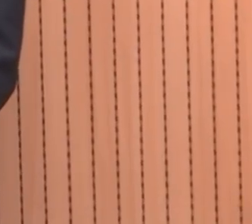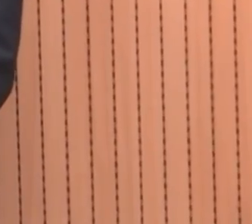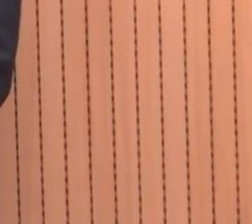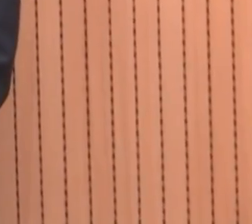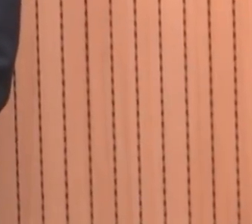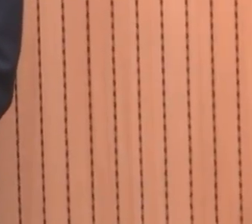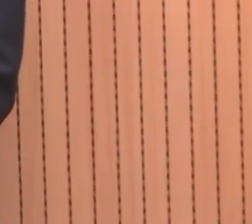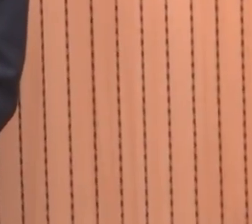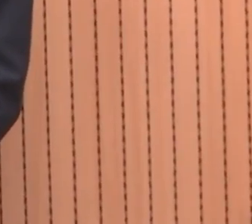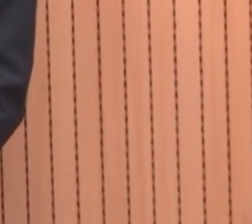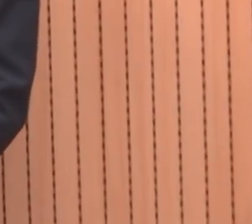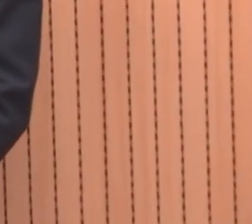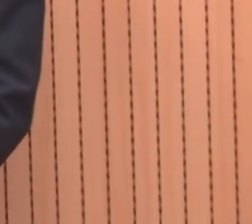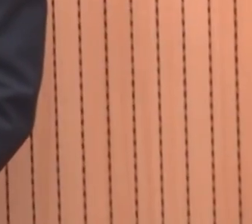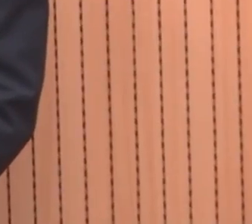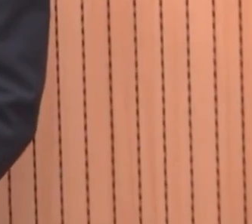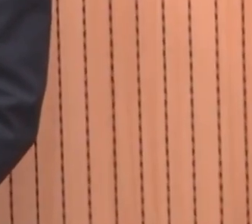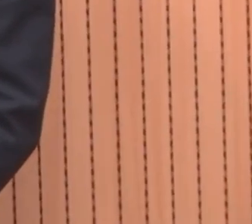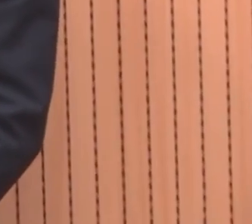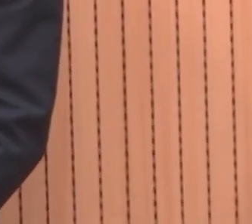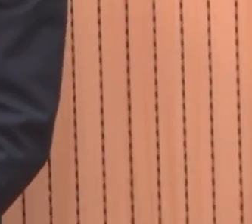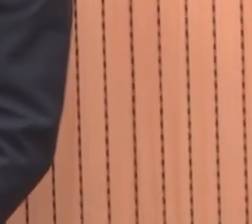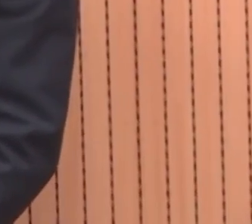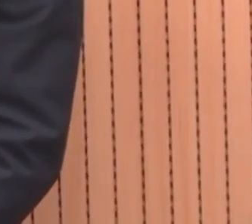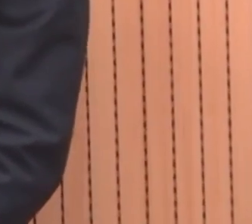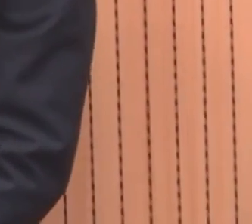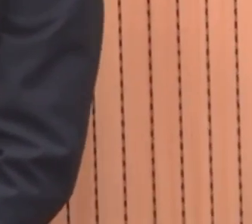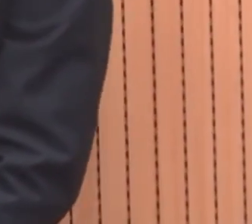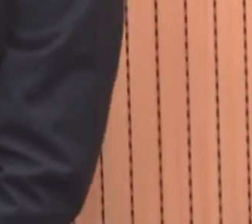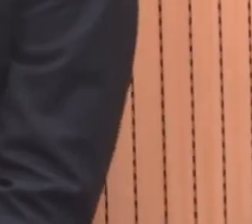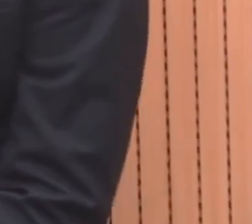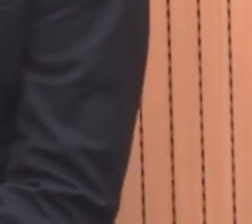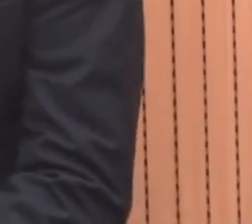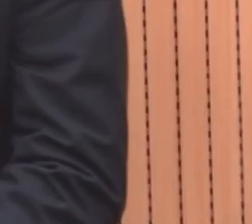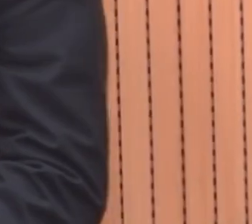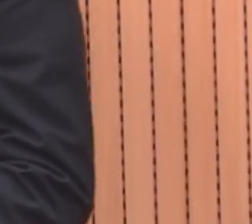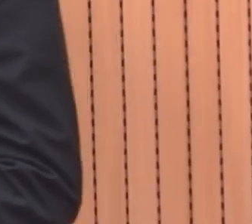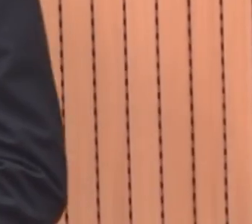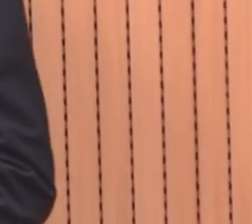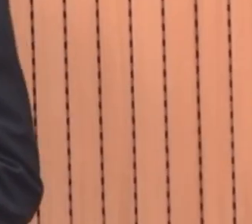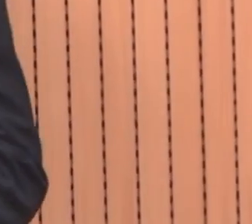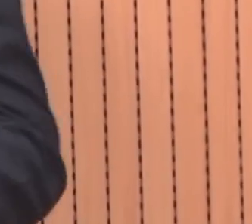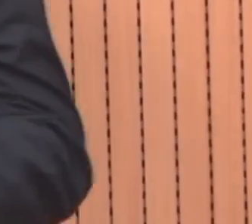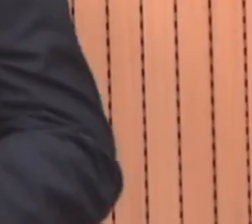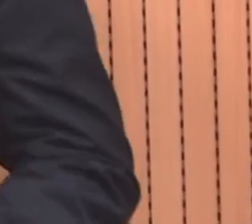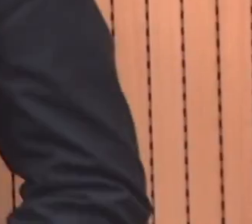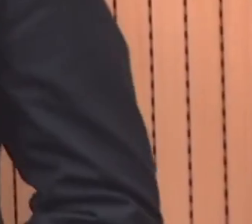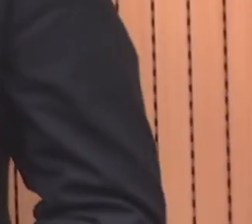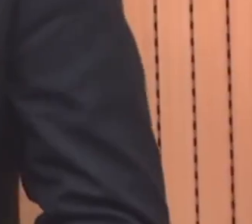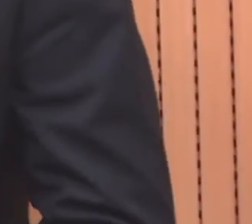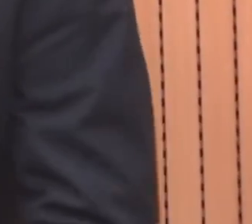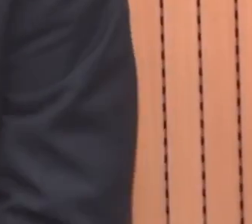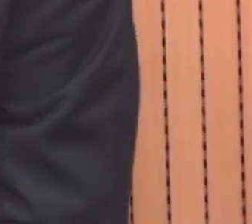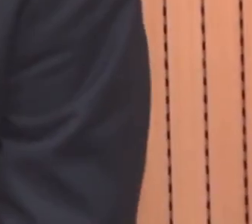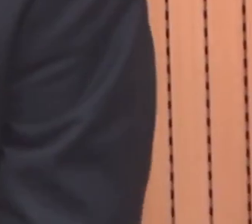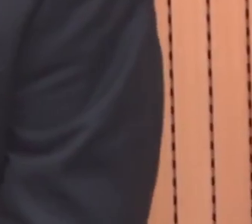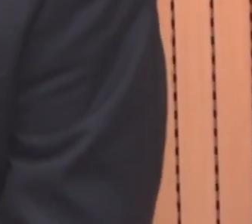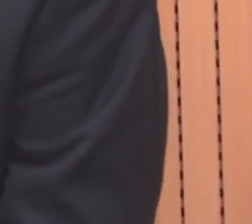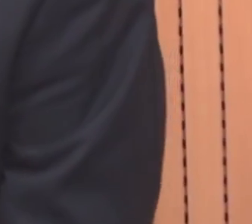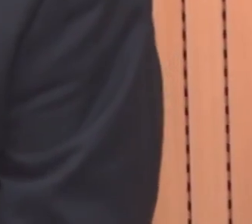reunião que foi realizada ao vivo agora há pouco. Boa tarde para o senhor, vereador. Boa tarde, agradeço aí a audiência da TV